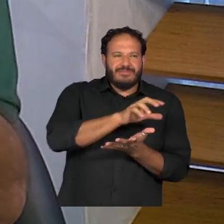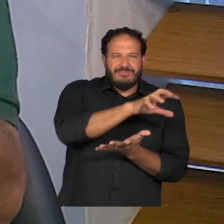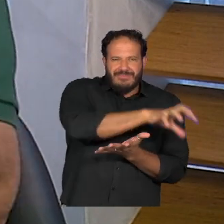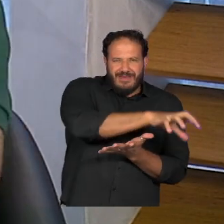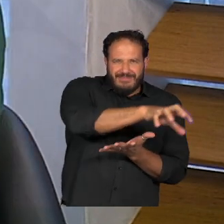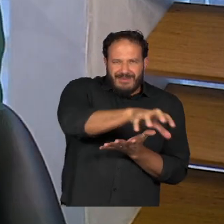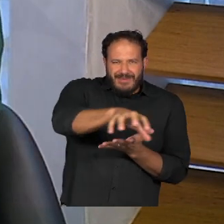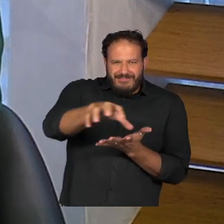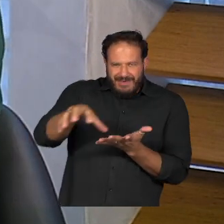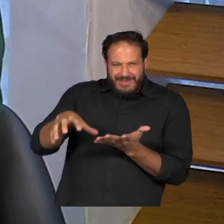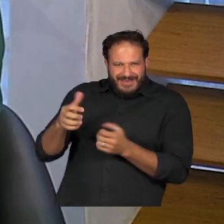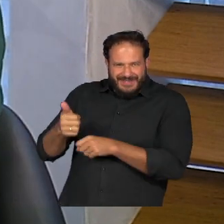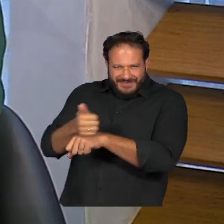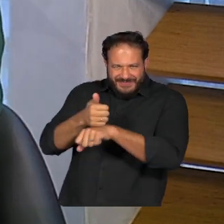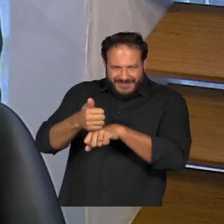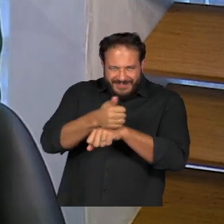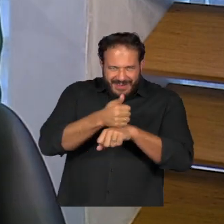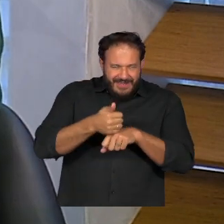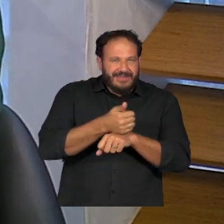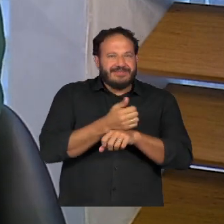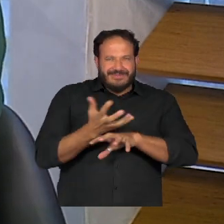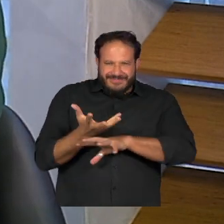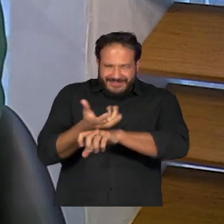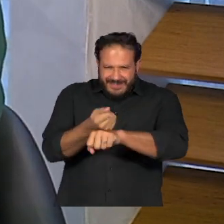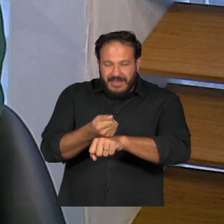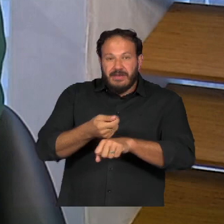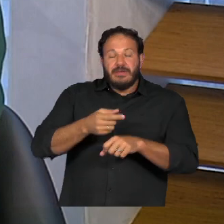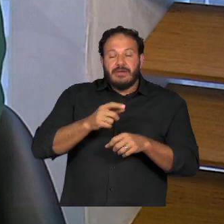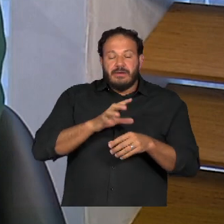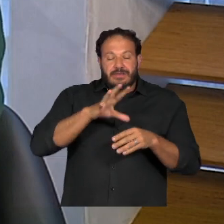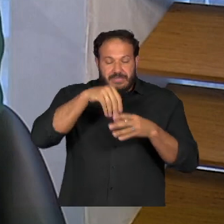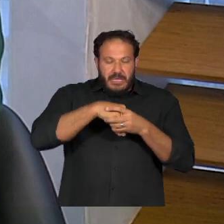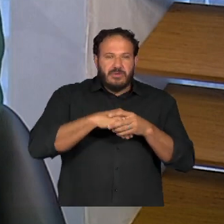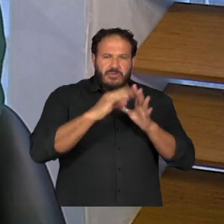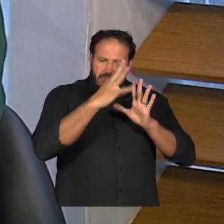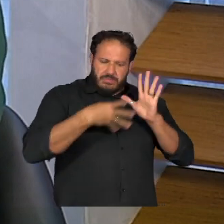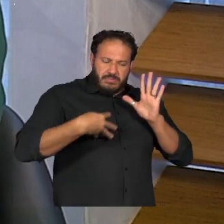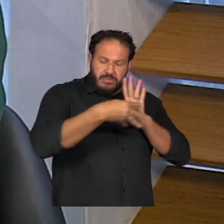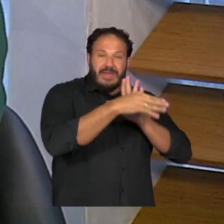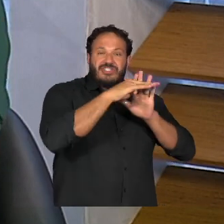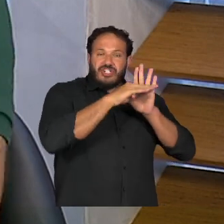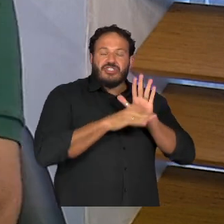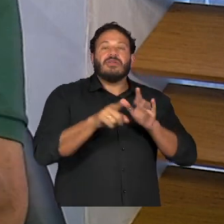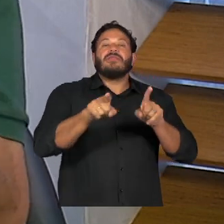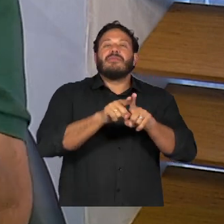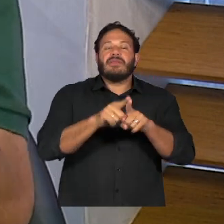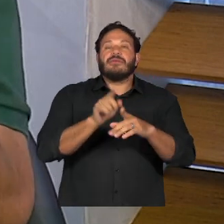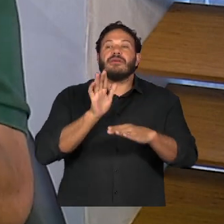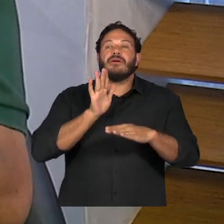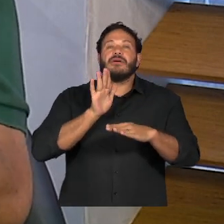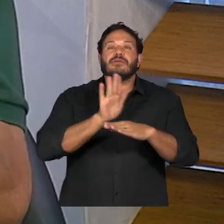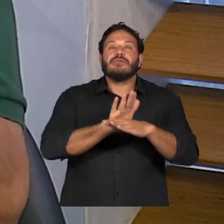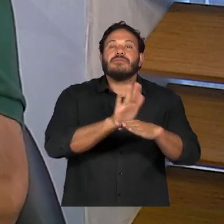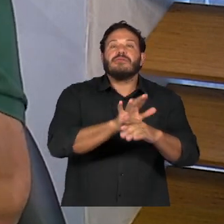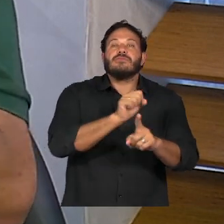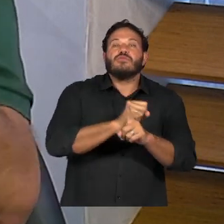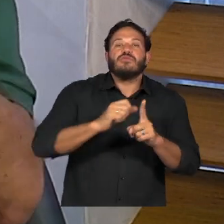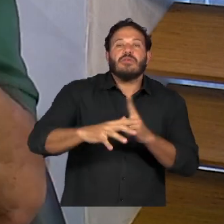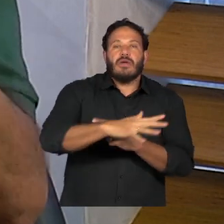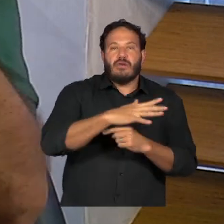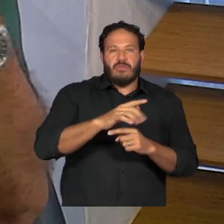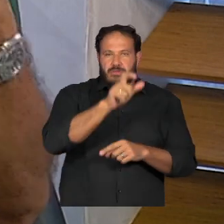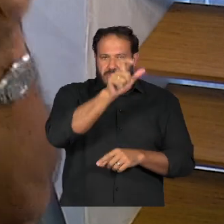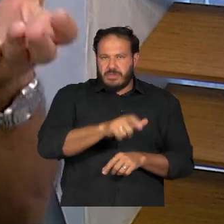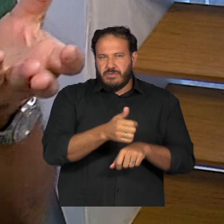profissionais eh dentro dessa grade nós temos também assistente social e essa assistente social se preocupa